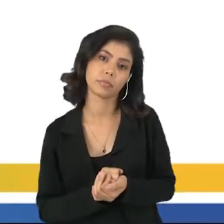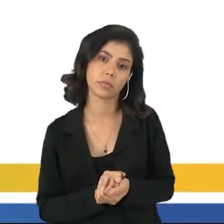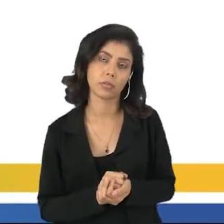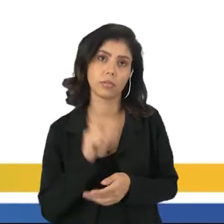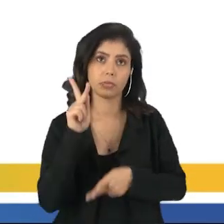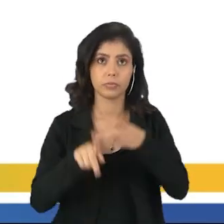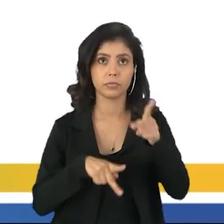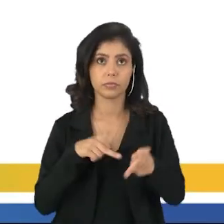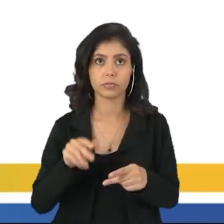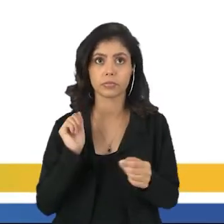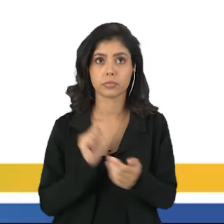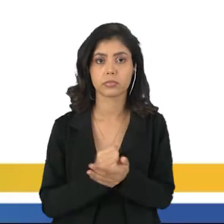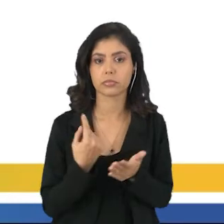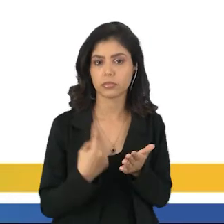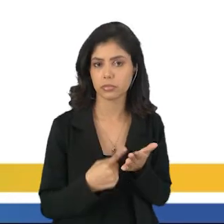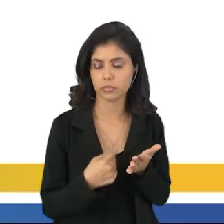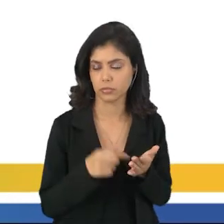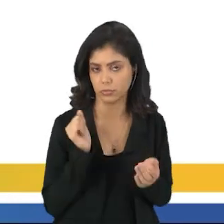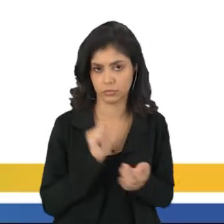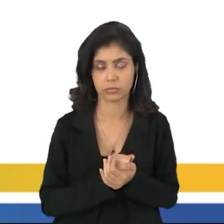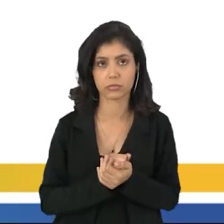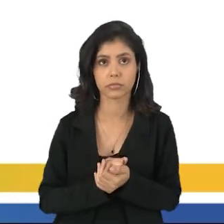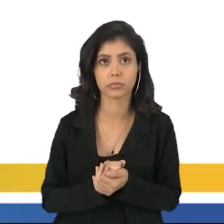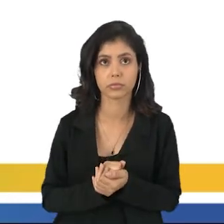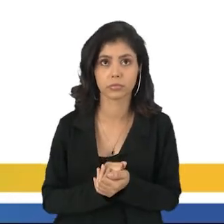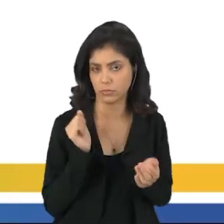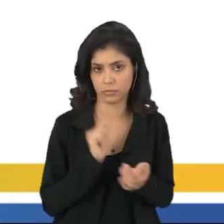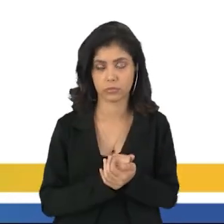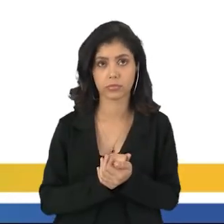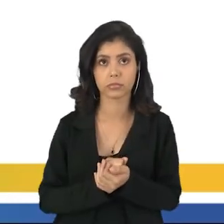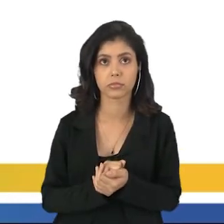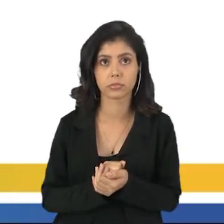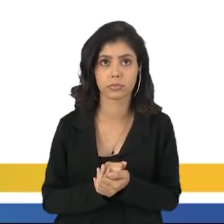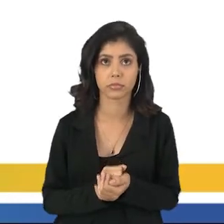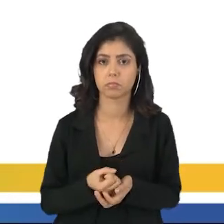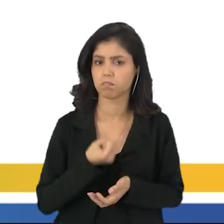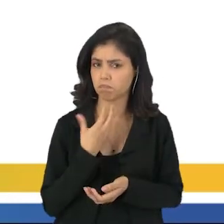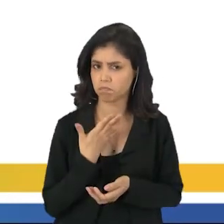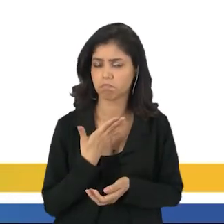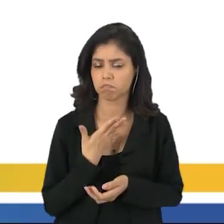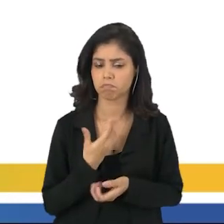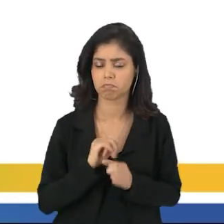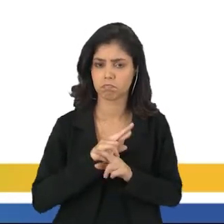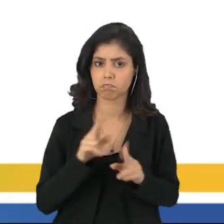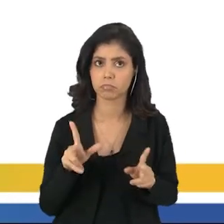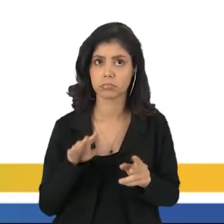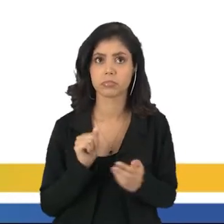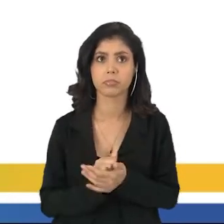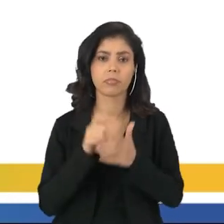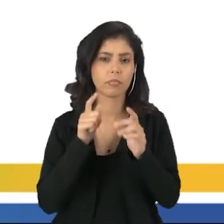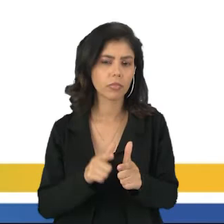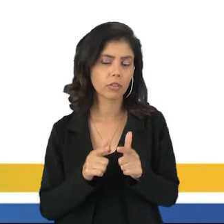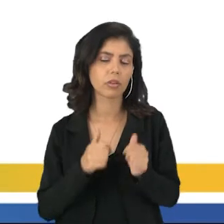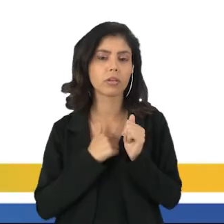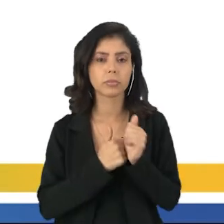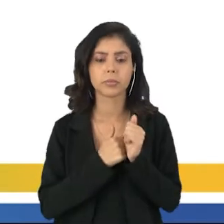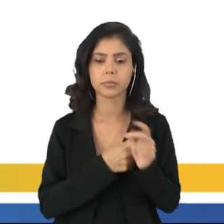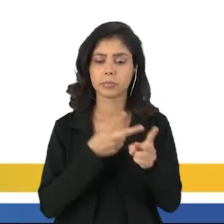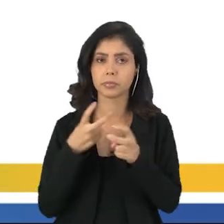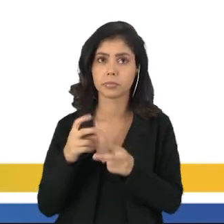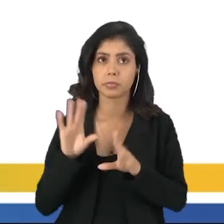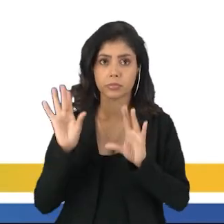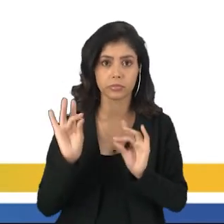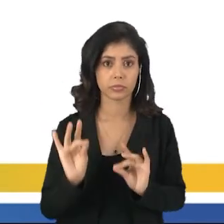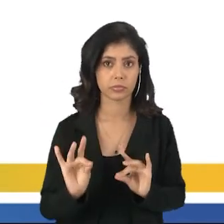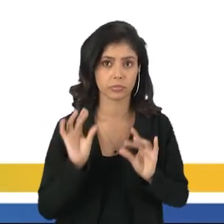em razão da história econômica, do povoamento e das condições naturais bastante diversificadas.